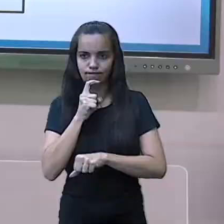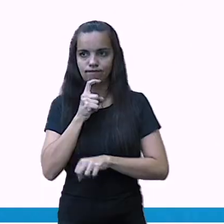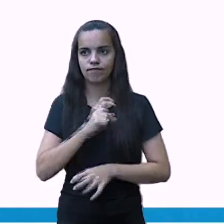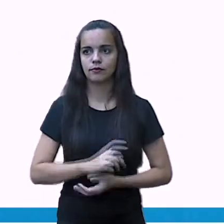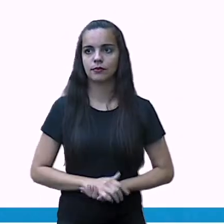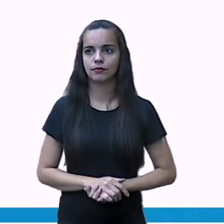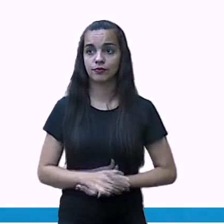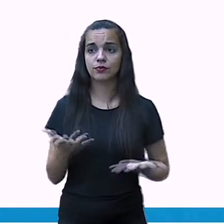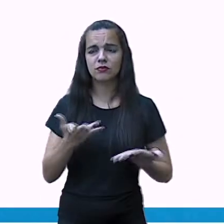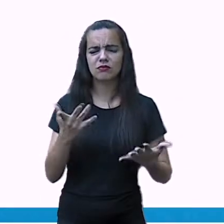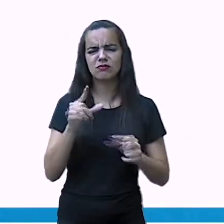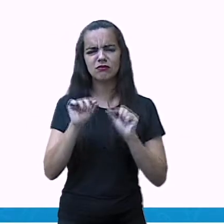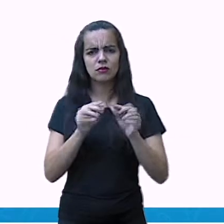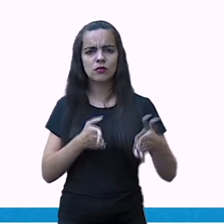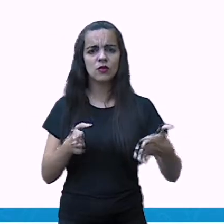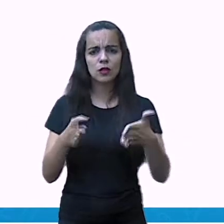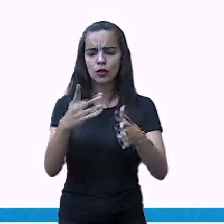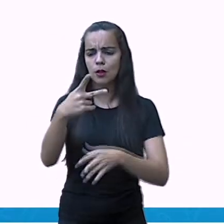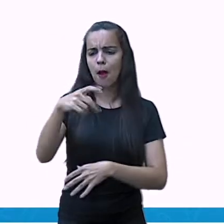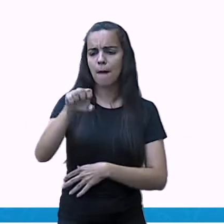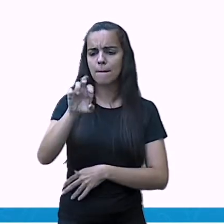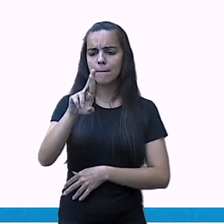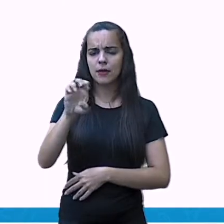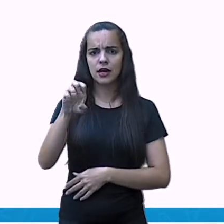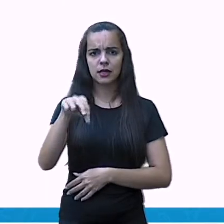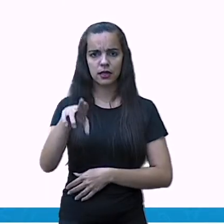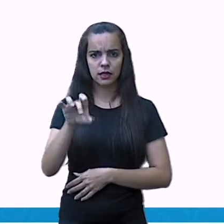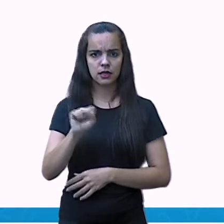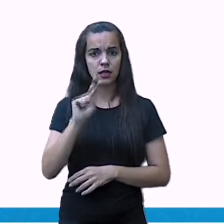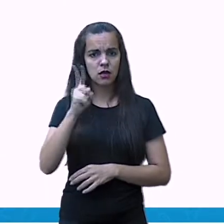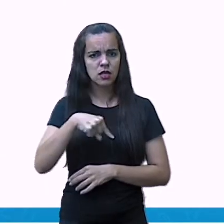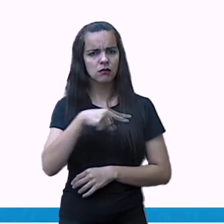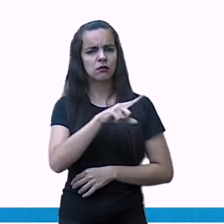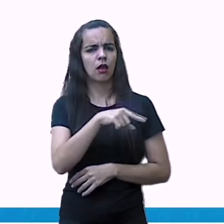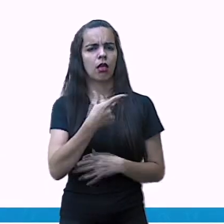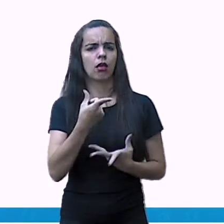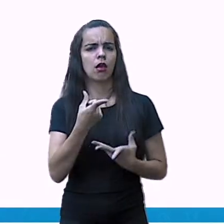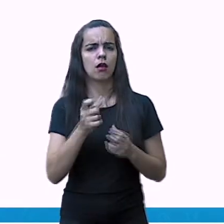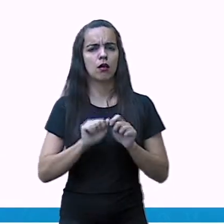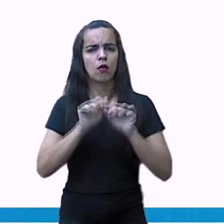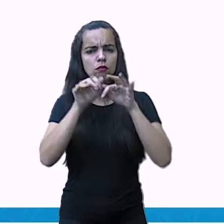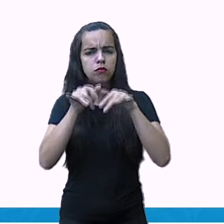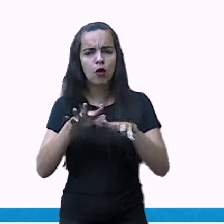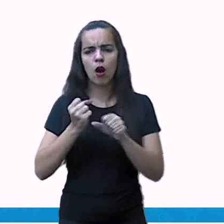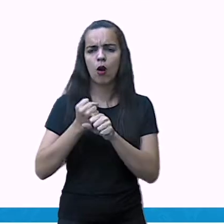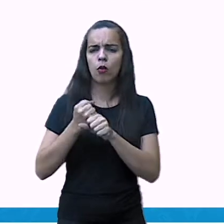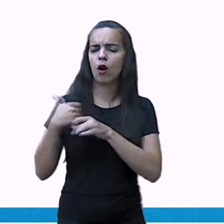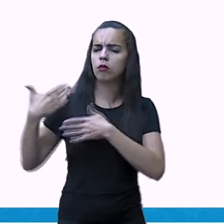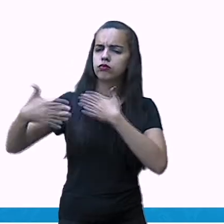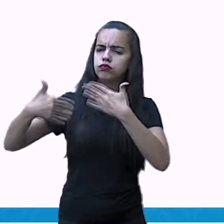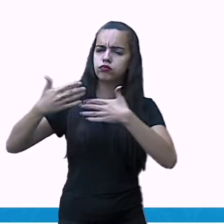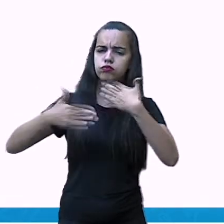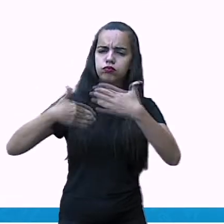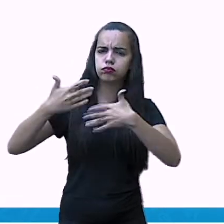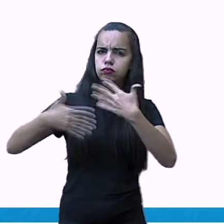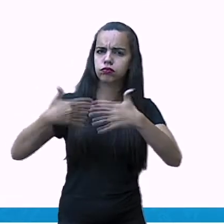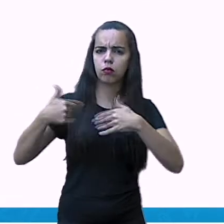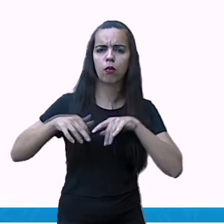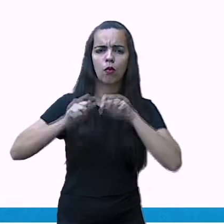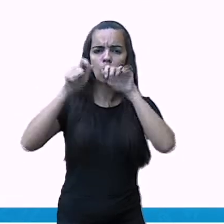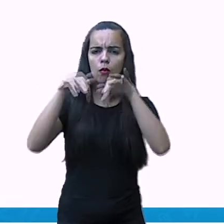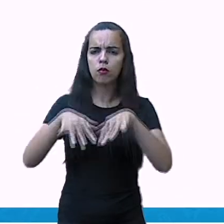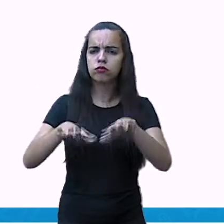Rios perenes são aqueles que correm o ano inteiro, ou seja, não apresentam interrupção